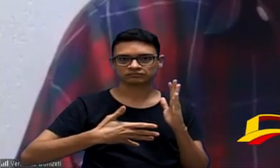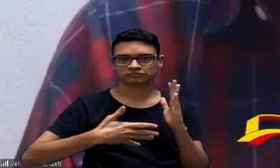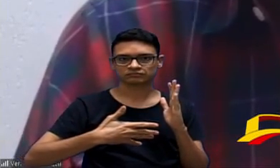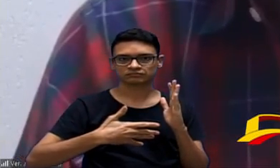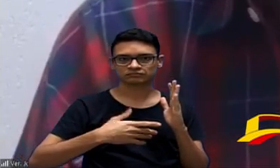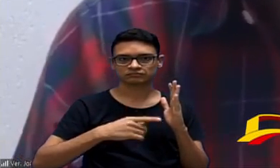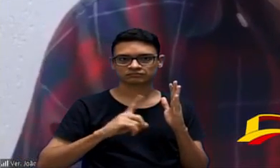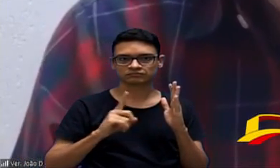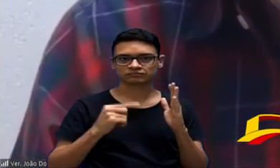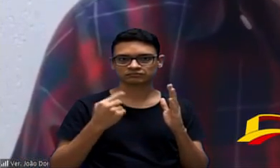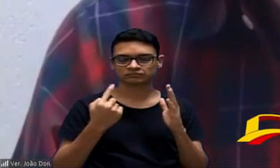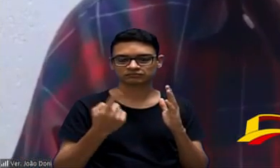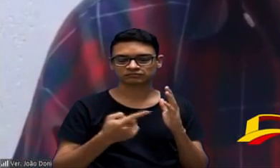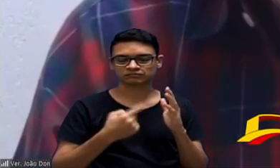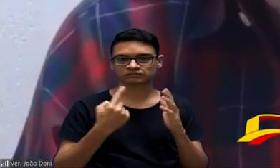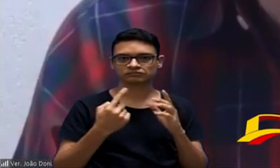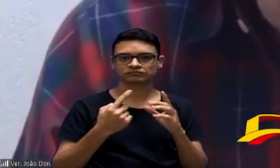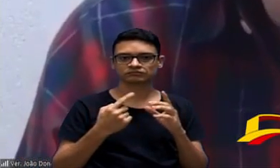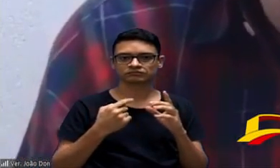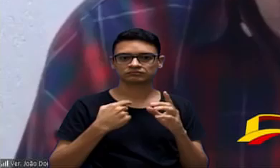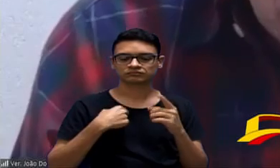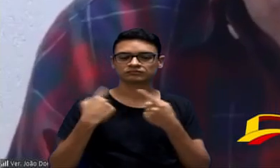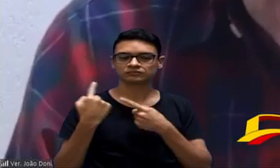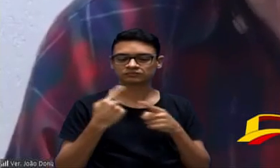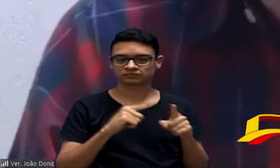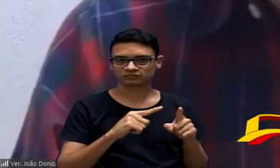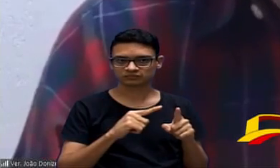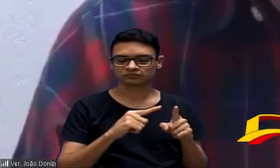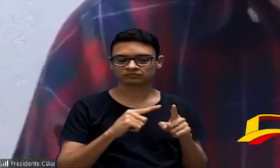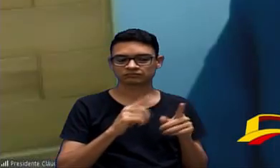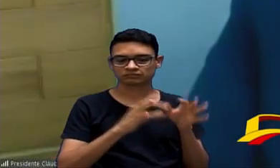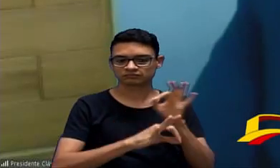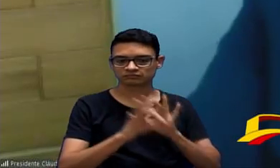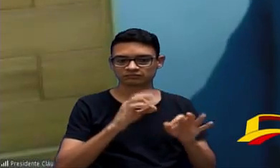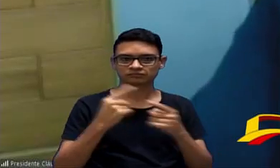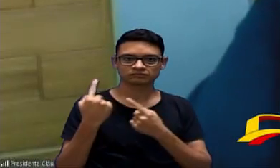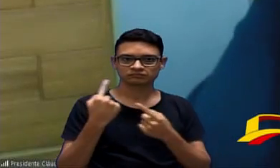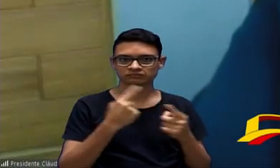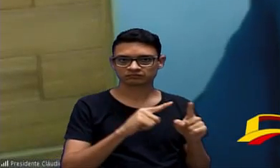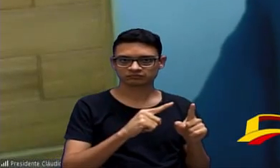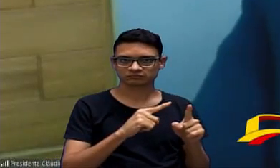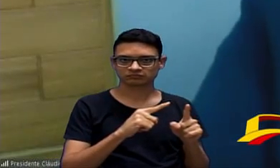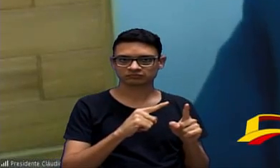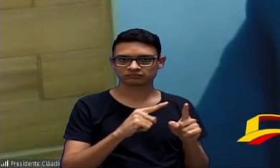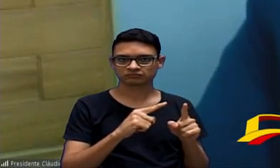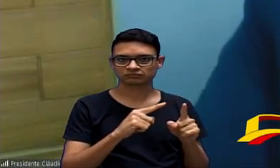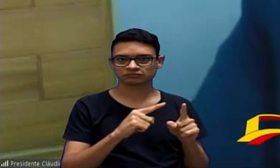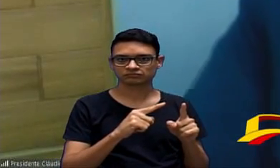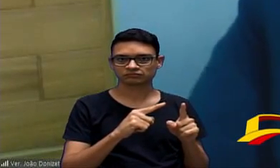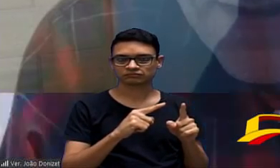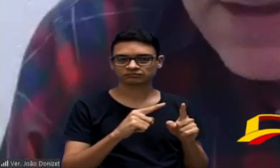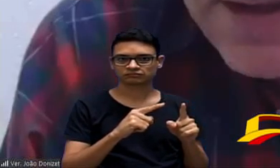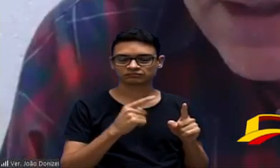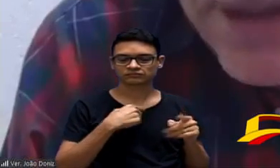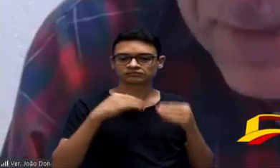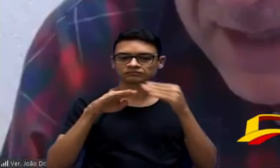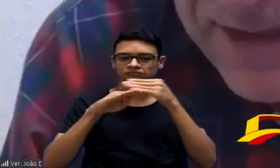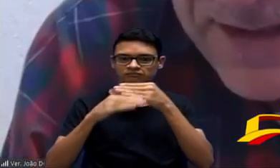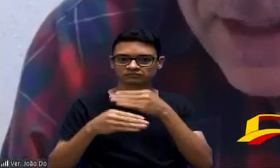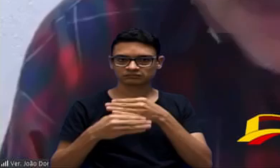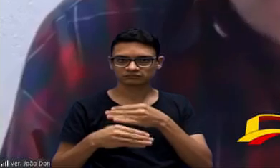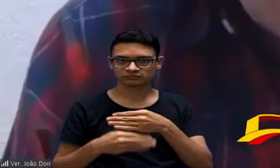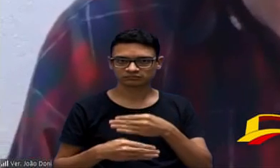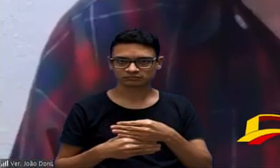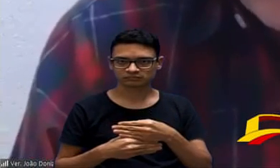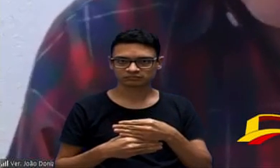base de novo, de maneira afirmativa, dizendo que sou contra o projeto. Não, mas com relação ao parecer, às emendas... Vossa Excelência